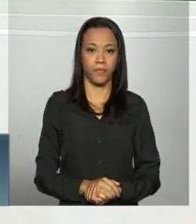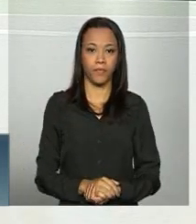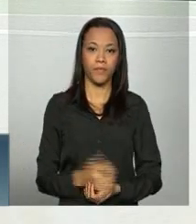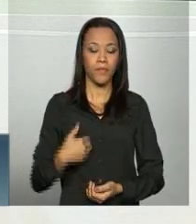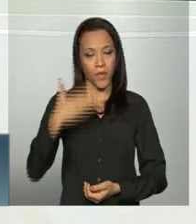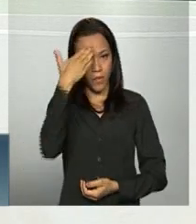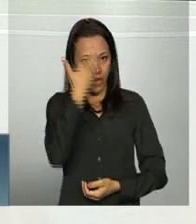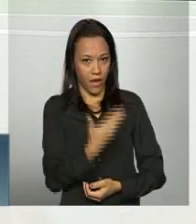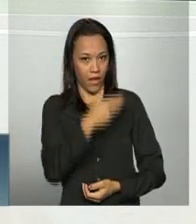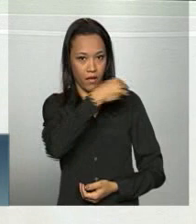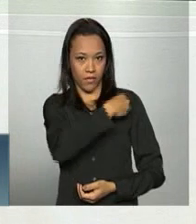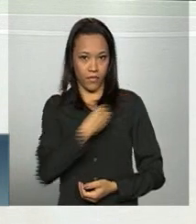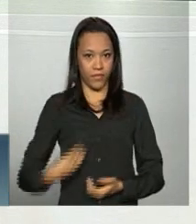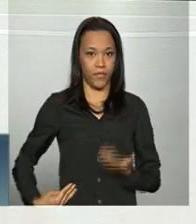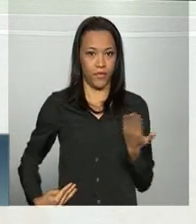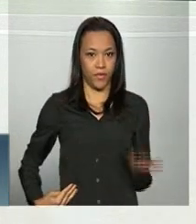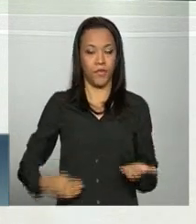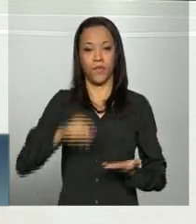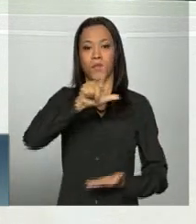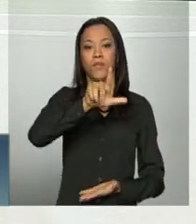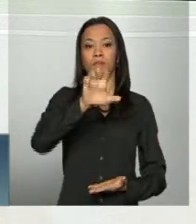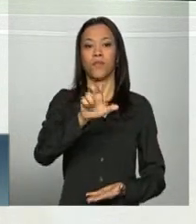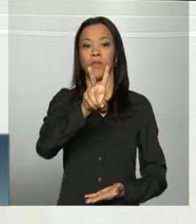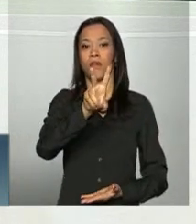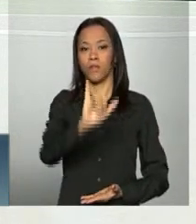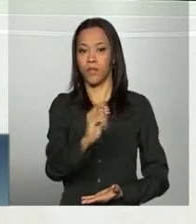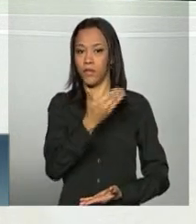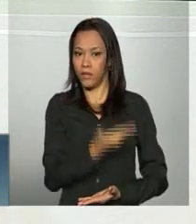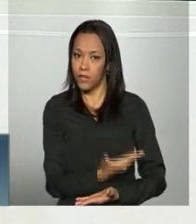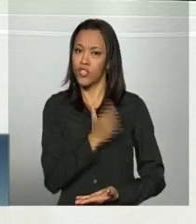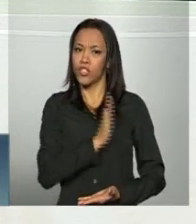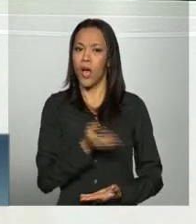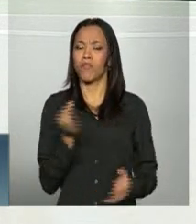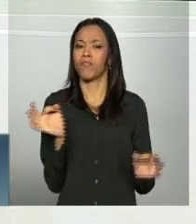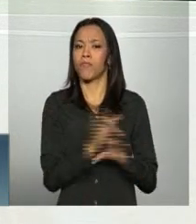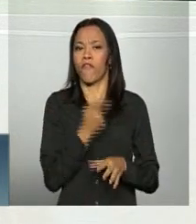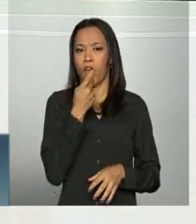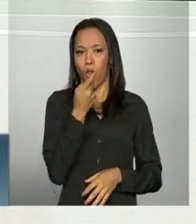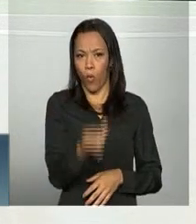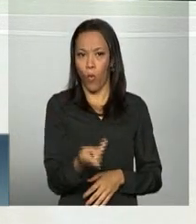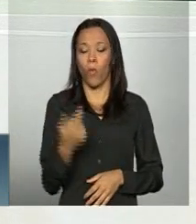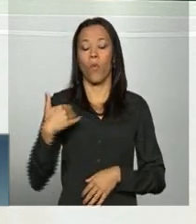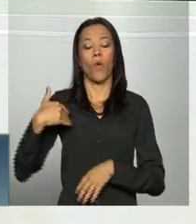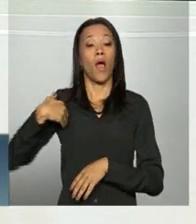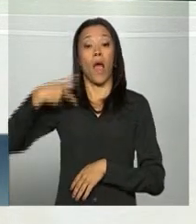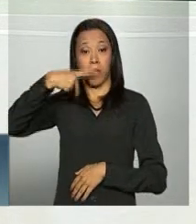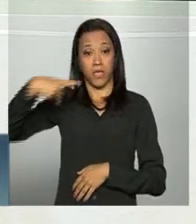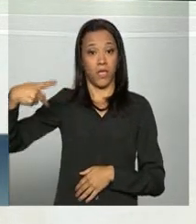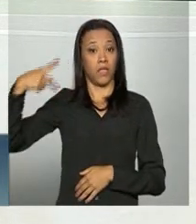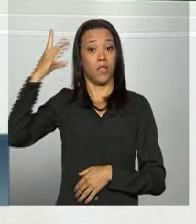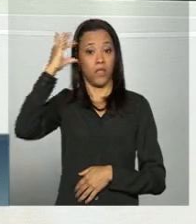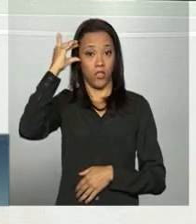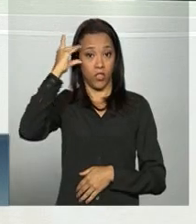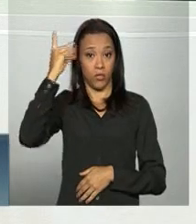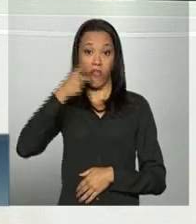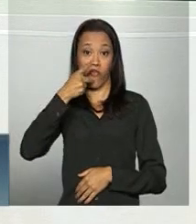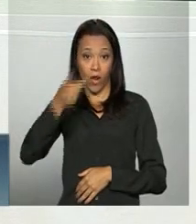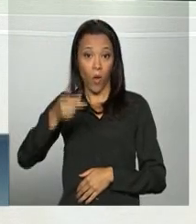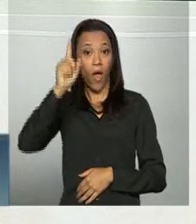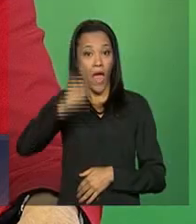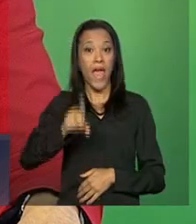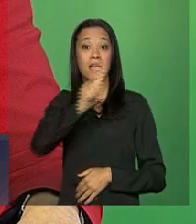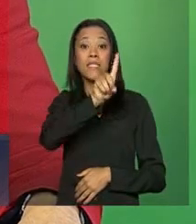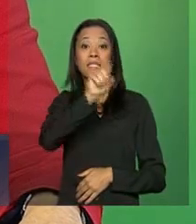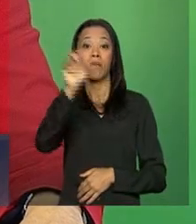Obrigada, ministro Levy. Então, como o ministro acabou de dizer, a presidenta decidiu que a Caixa continua 100%